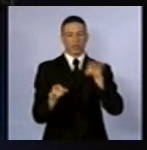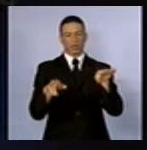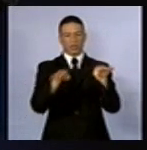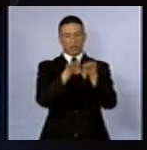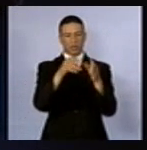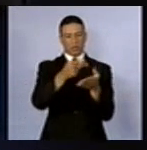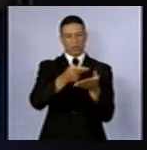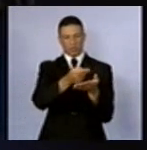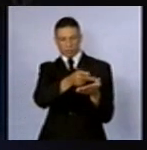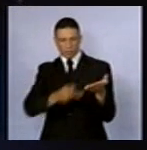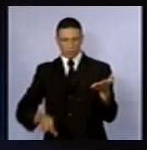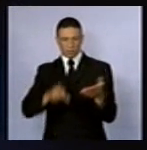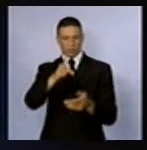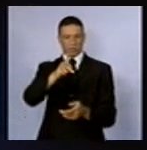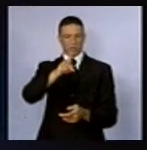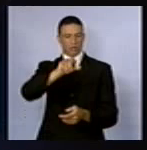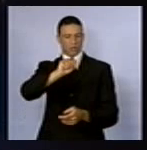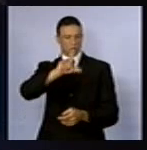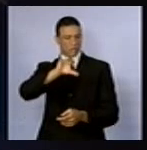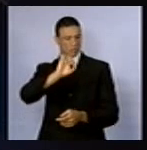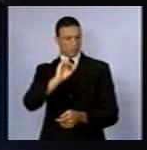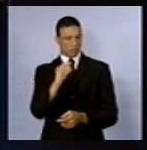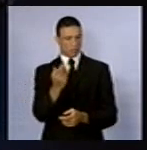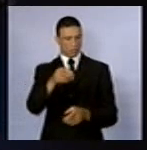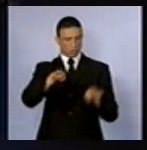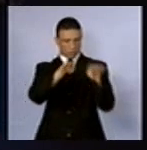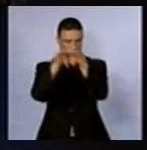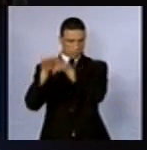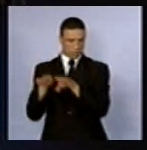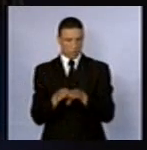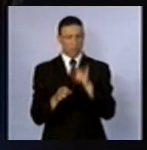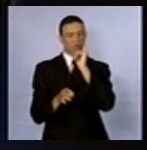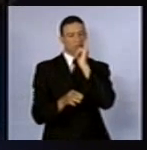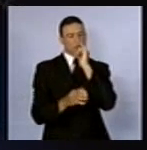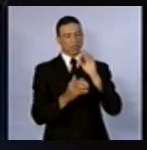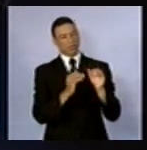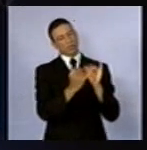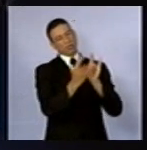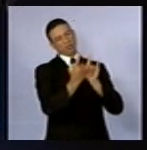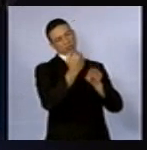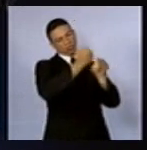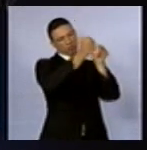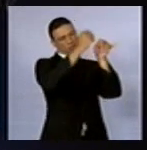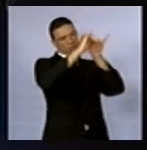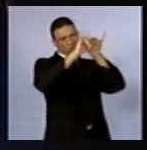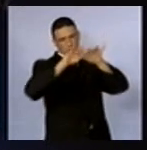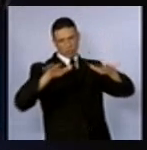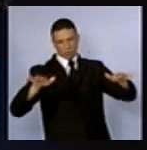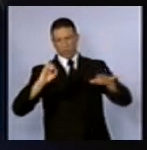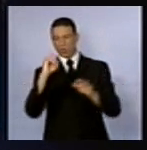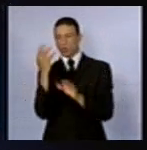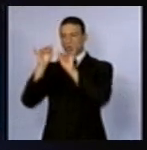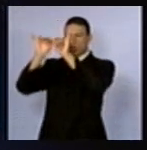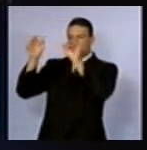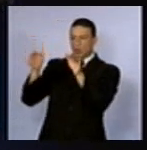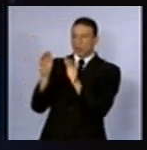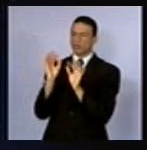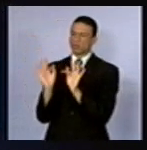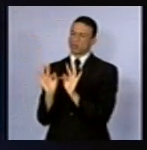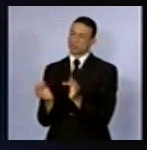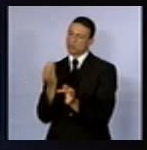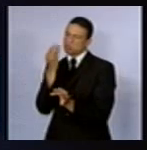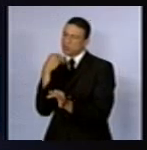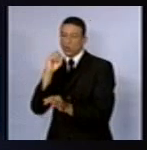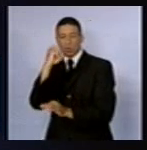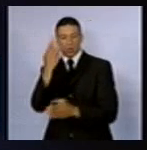que são esses aí de restringir o acesso quando a área tiver energizada permitir somente o acesso em carga leve treinamento